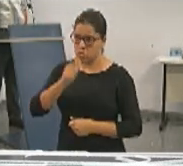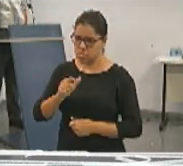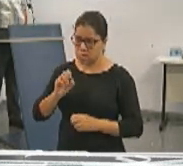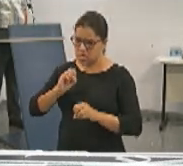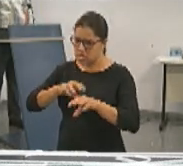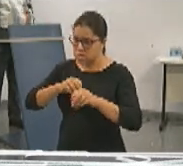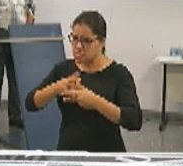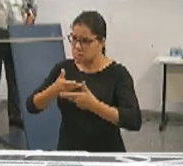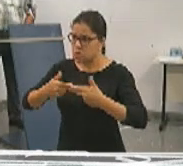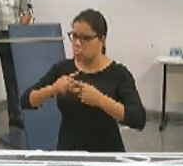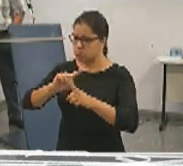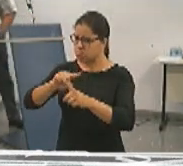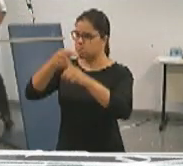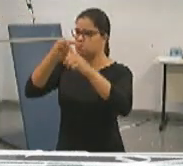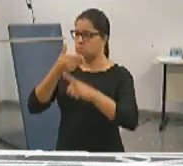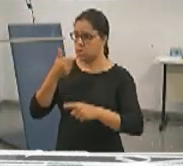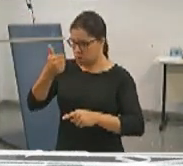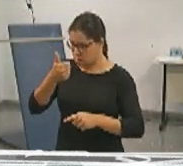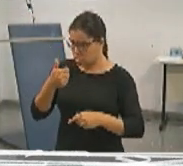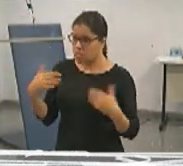excelência em gestão?